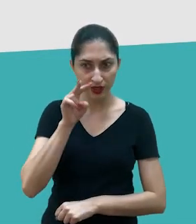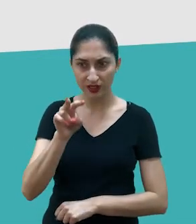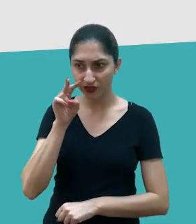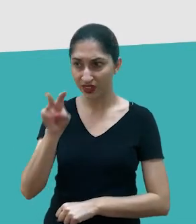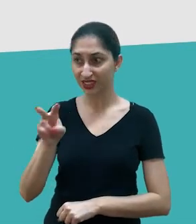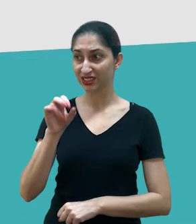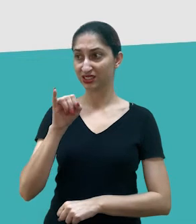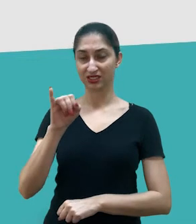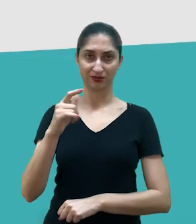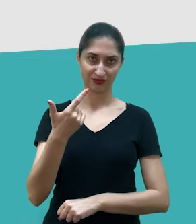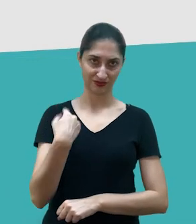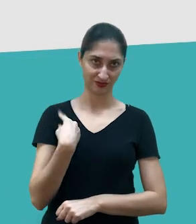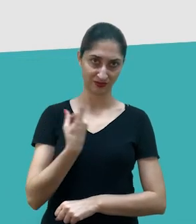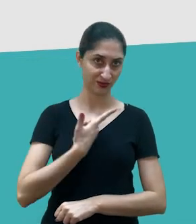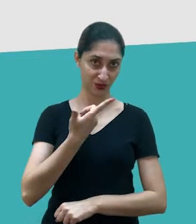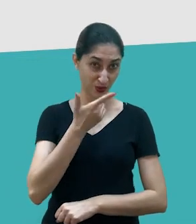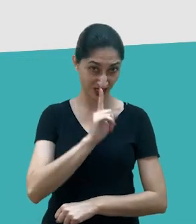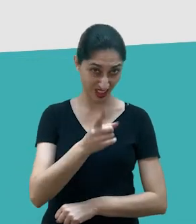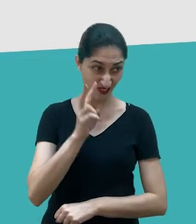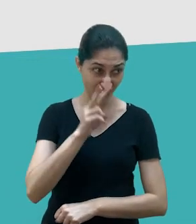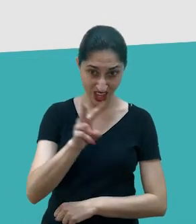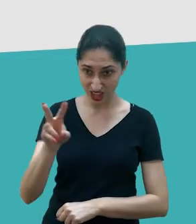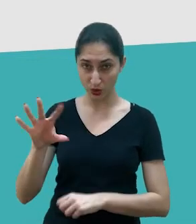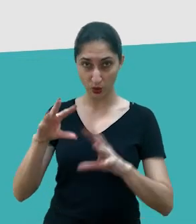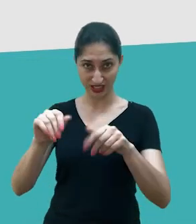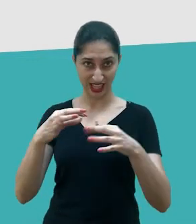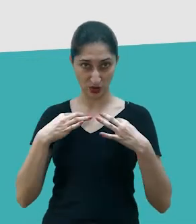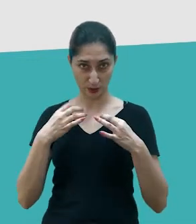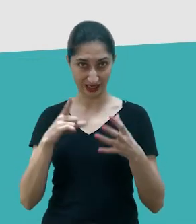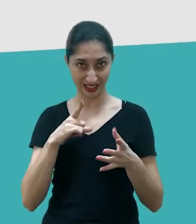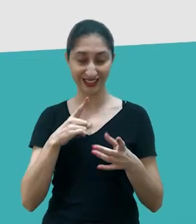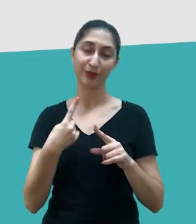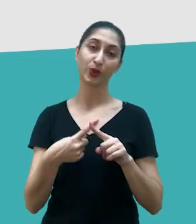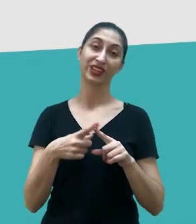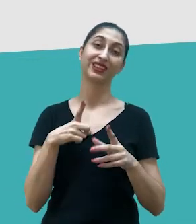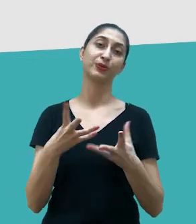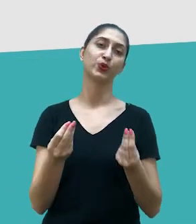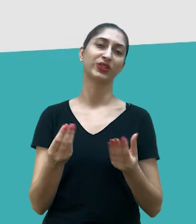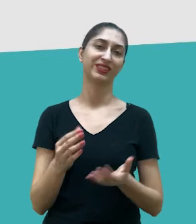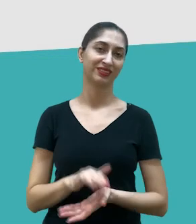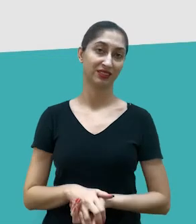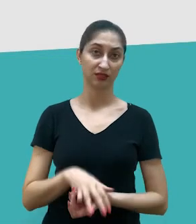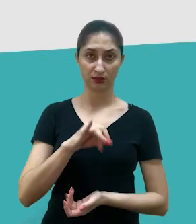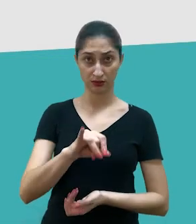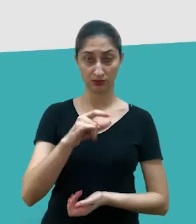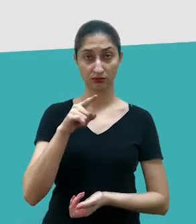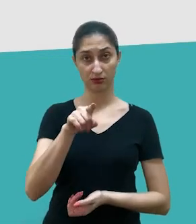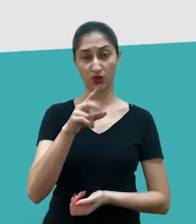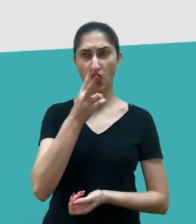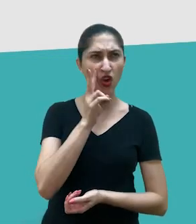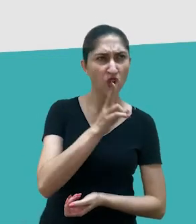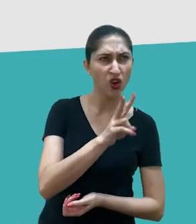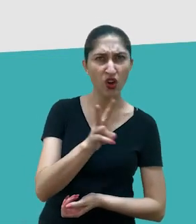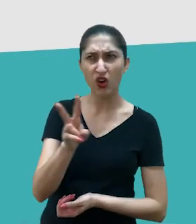tem como, é porque a gente está com excesso, né? Então, quando a gente pode escolher, quando a gente olha, ali